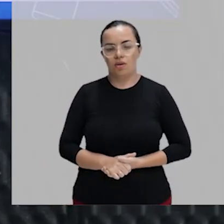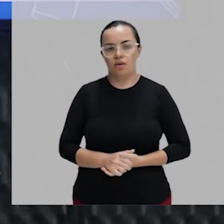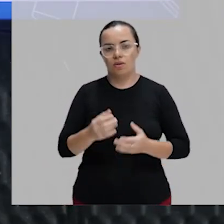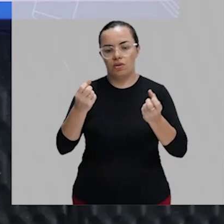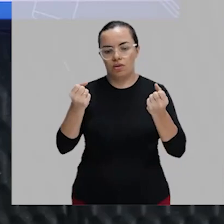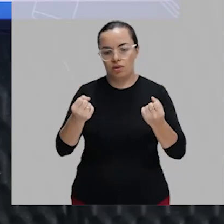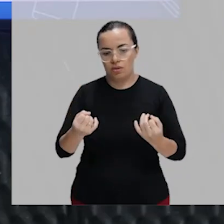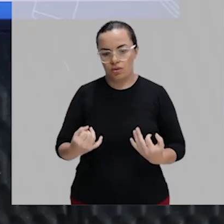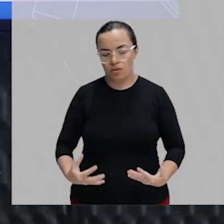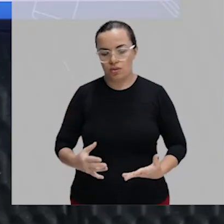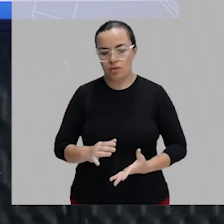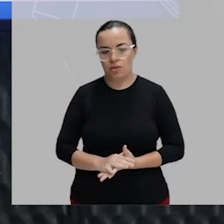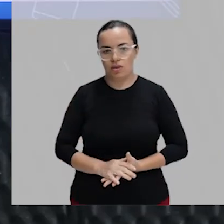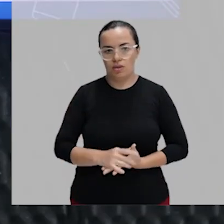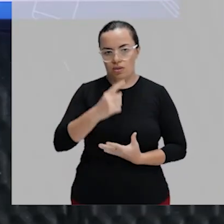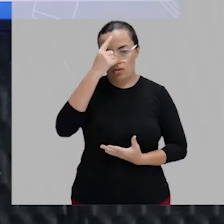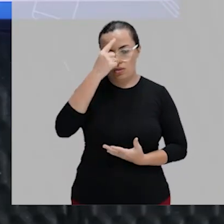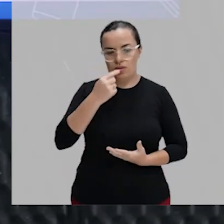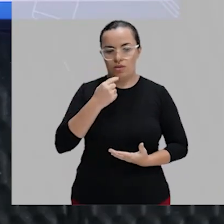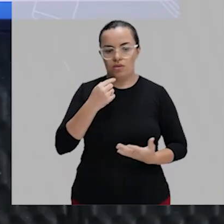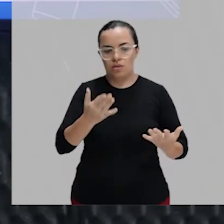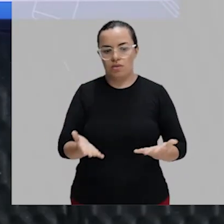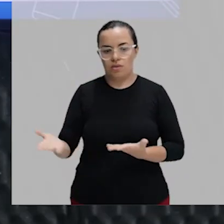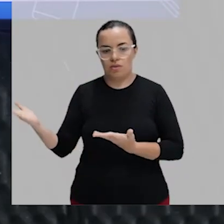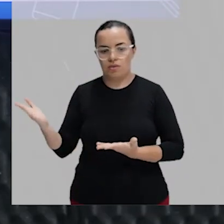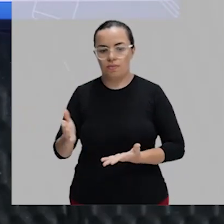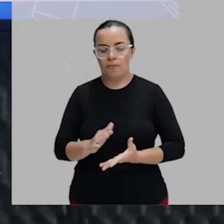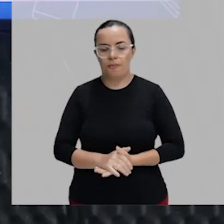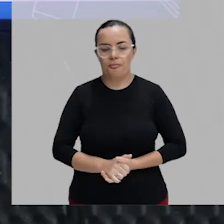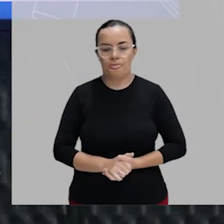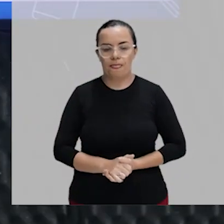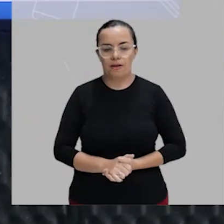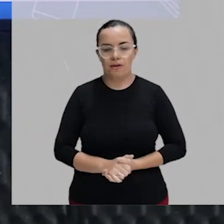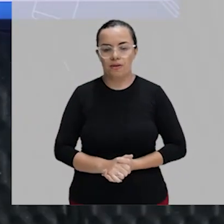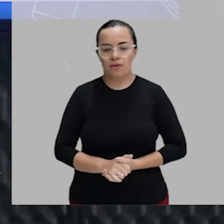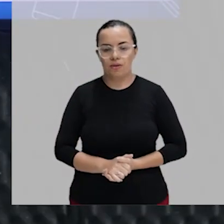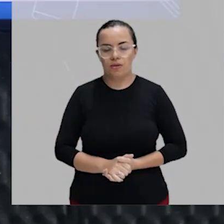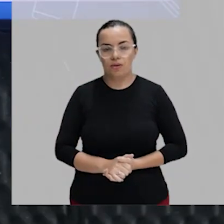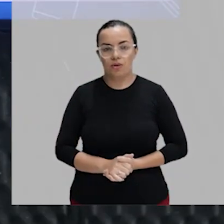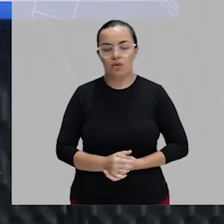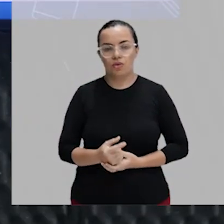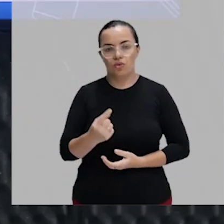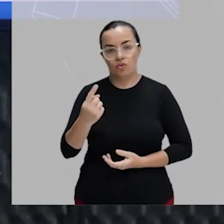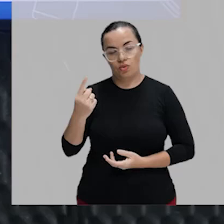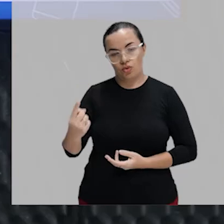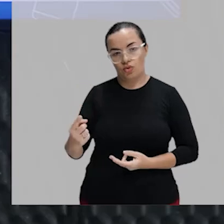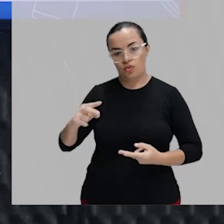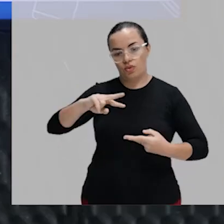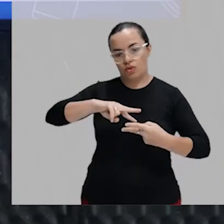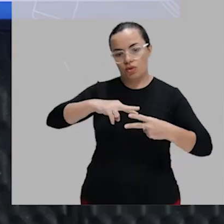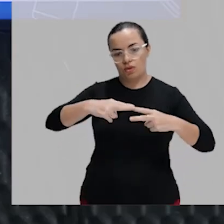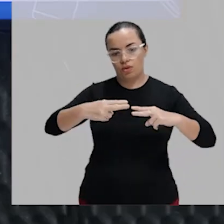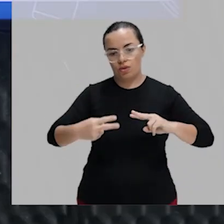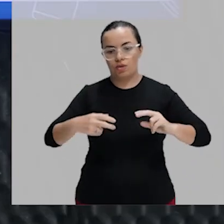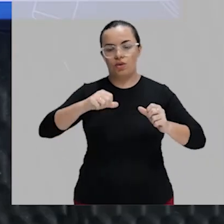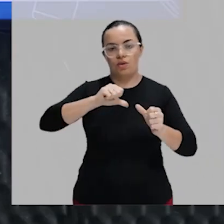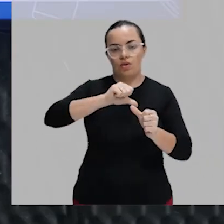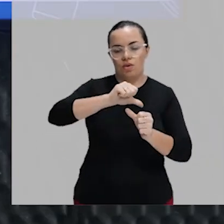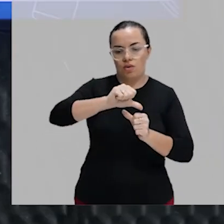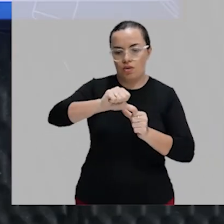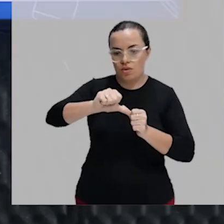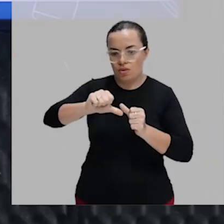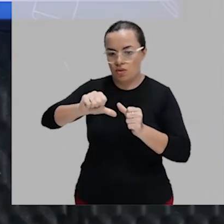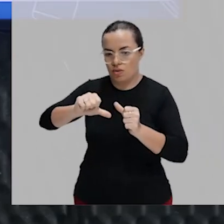essa figura. Então, no indivíduo que possua alelos mutantes que levem à perda